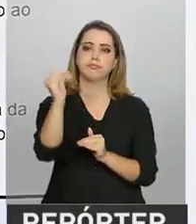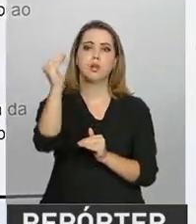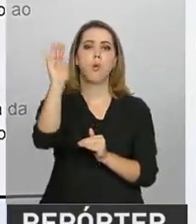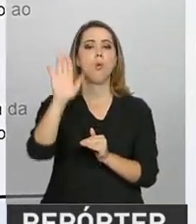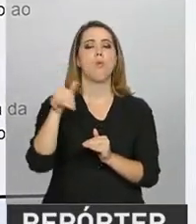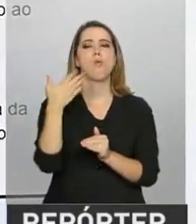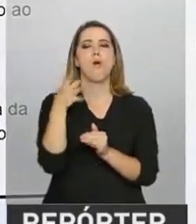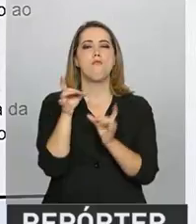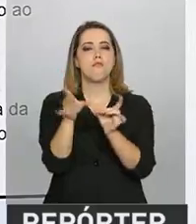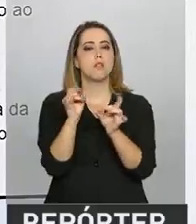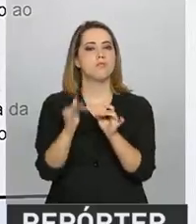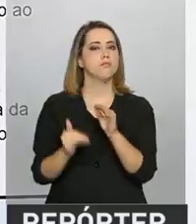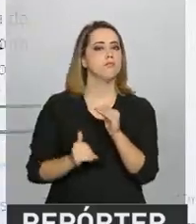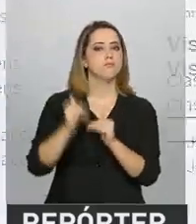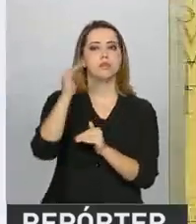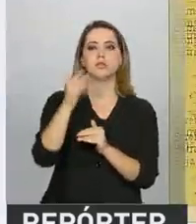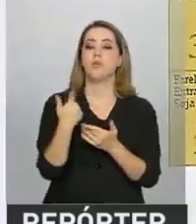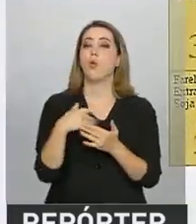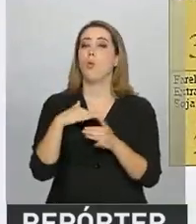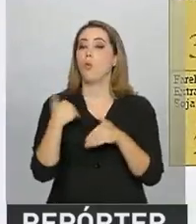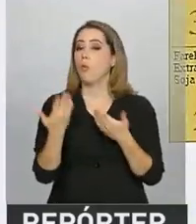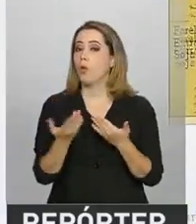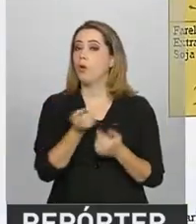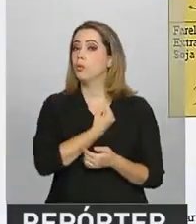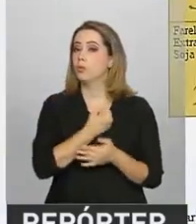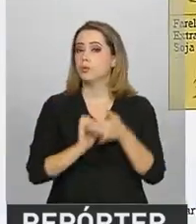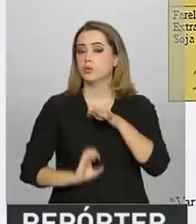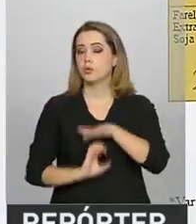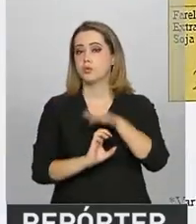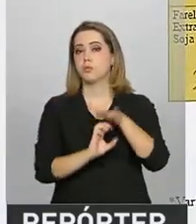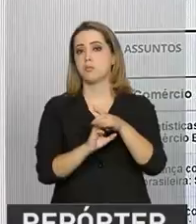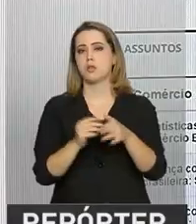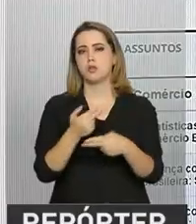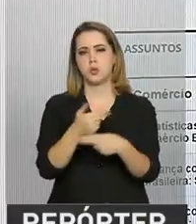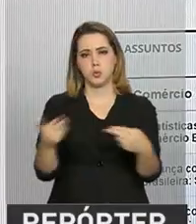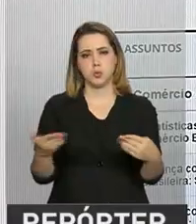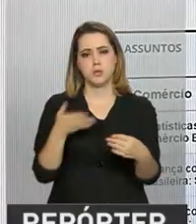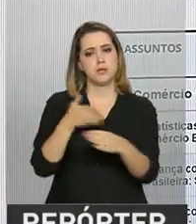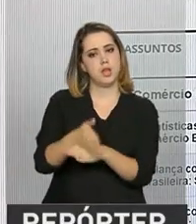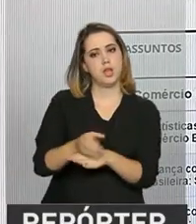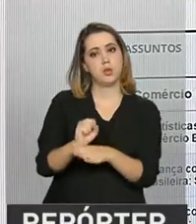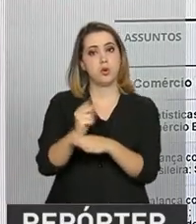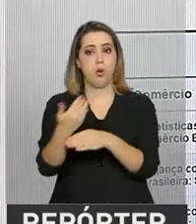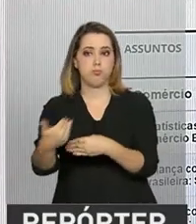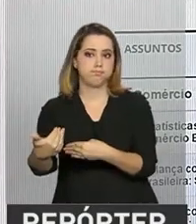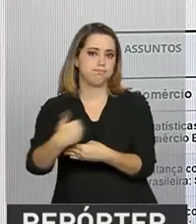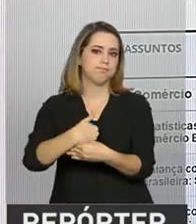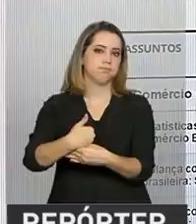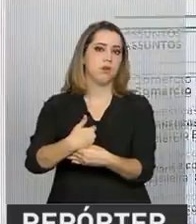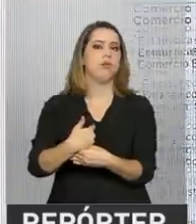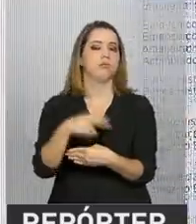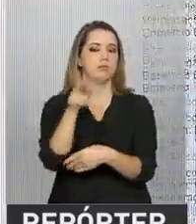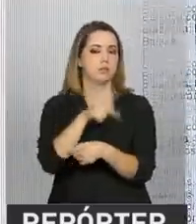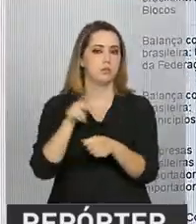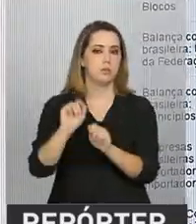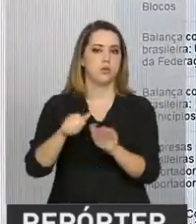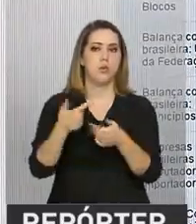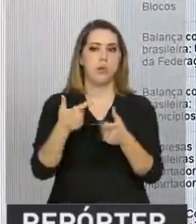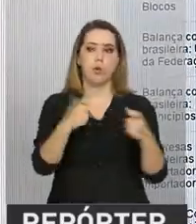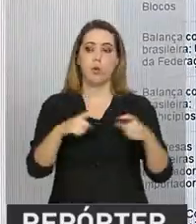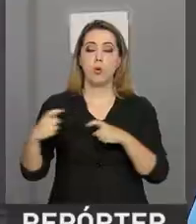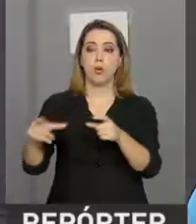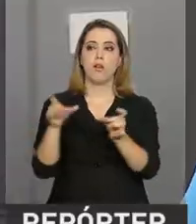municípios número de empresas produtos que mais entram e saem do país e o destino e a origem das